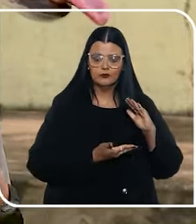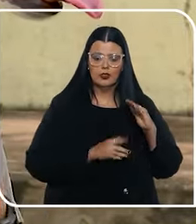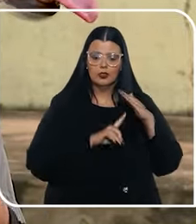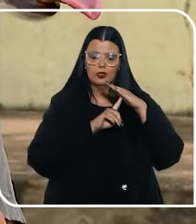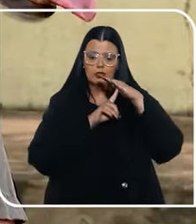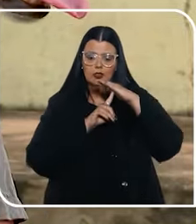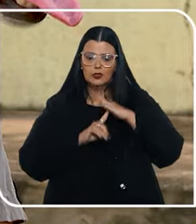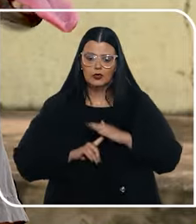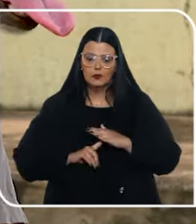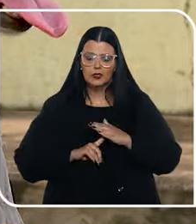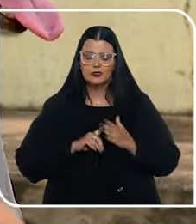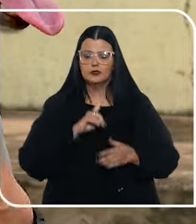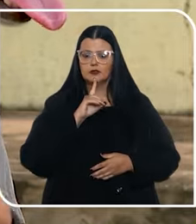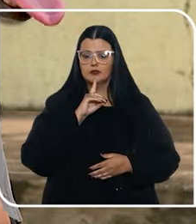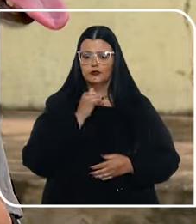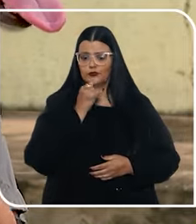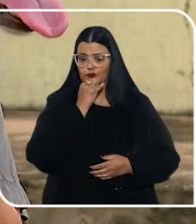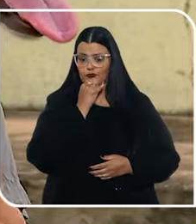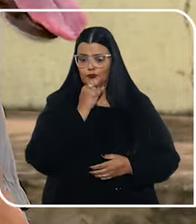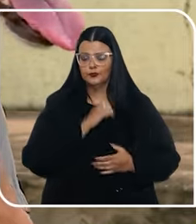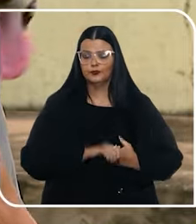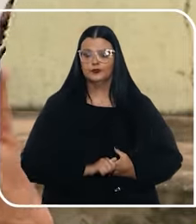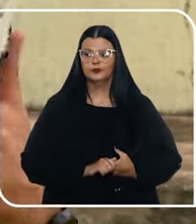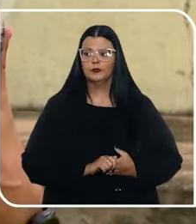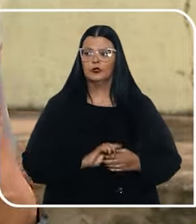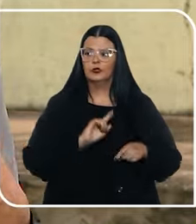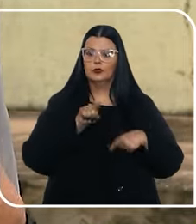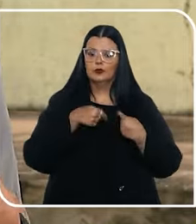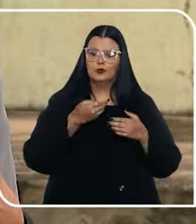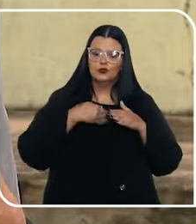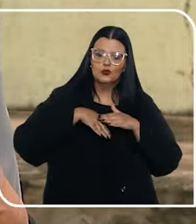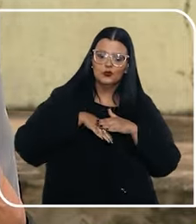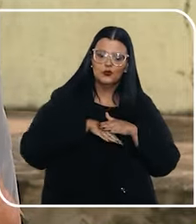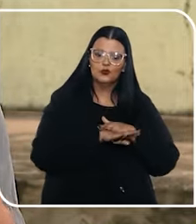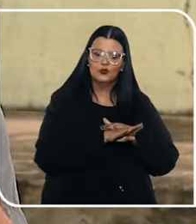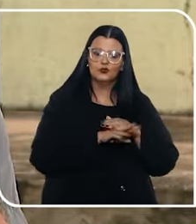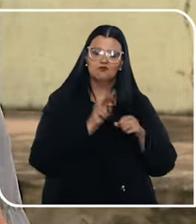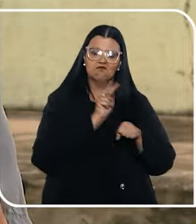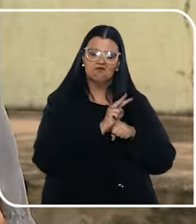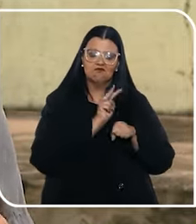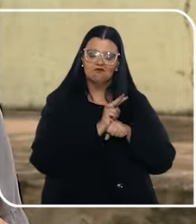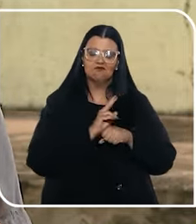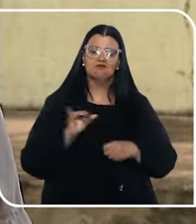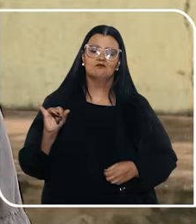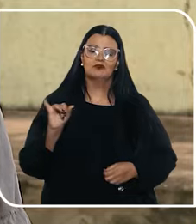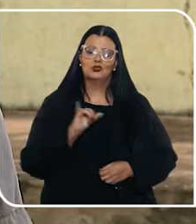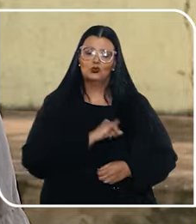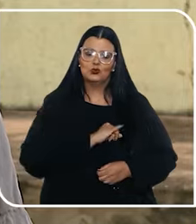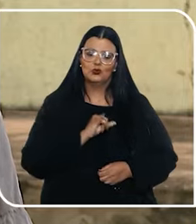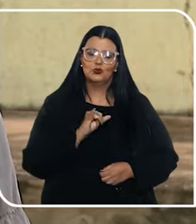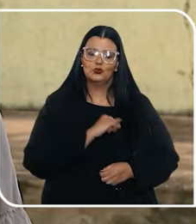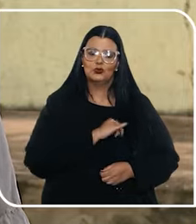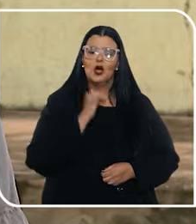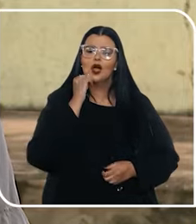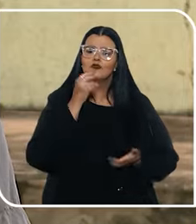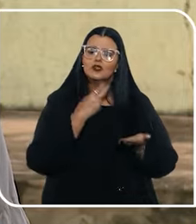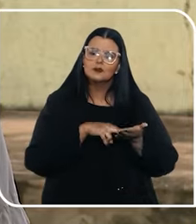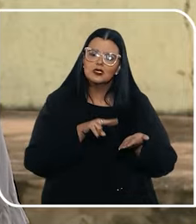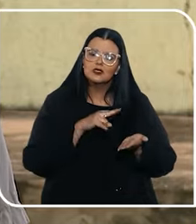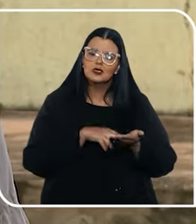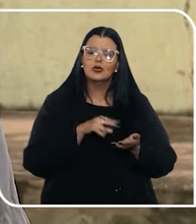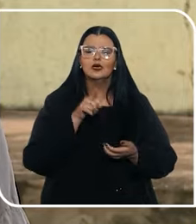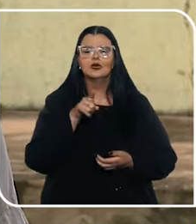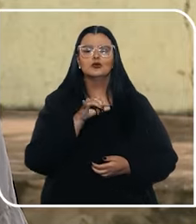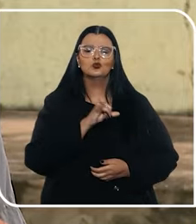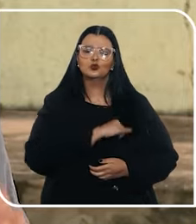tomar antidepressivo, olha que viagem. Ela entrou para debaixo do sofá e ficou lá sofrendo. E aí eu ficava mandando mensagem falando, a